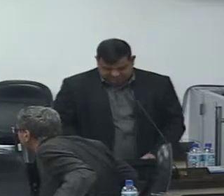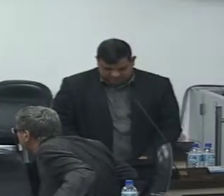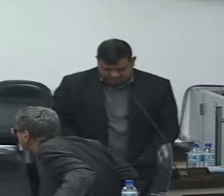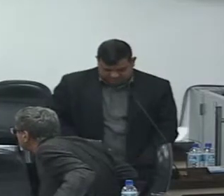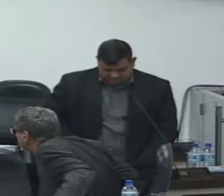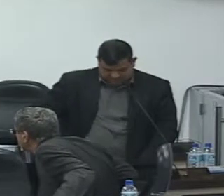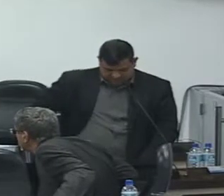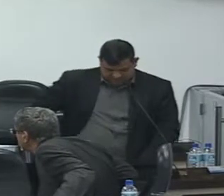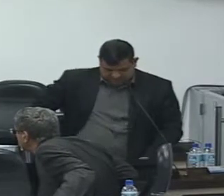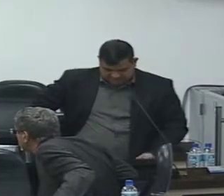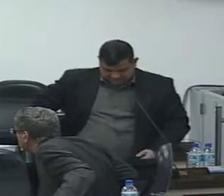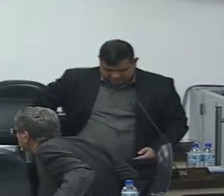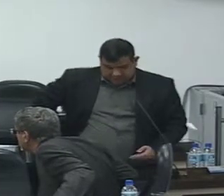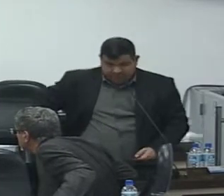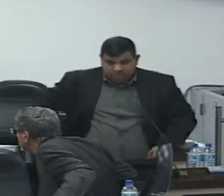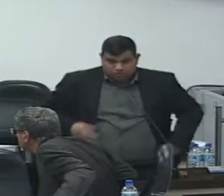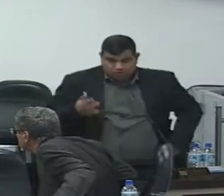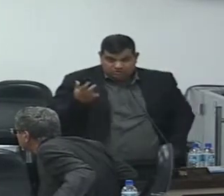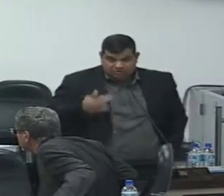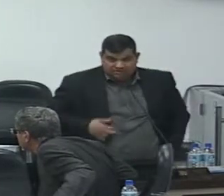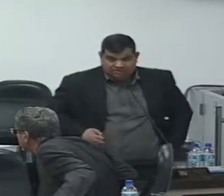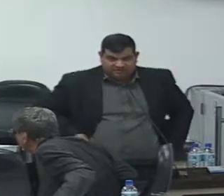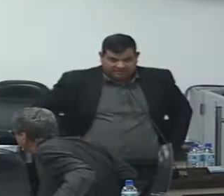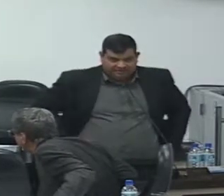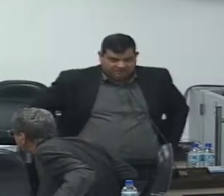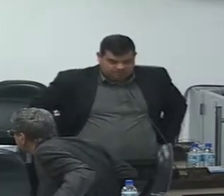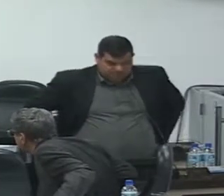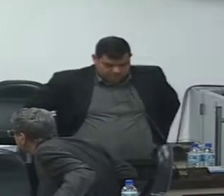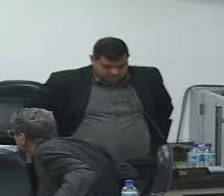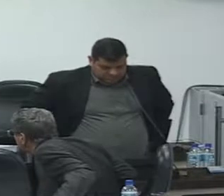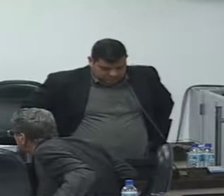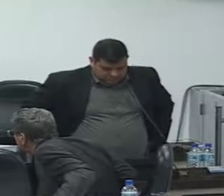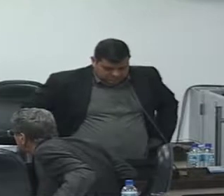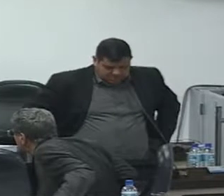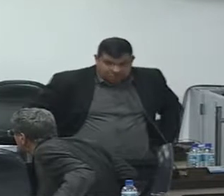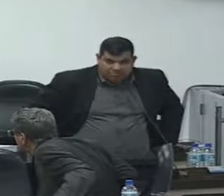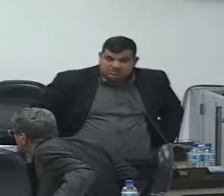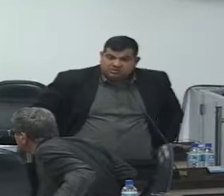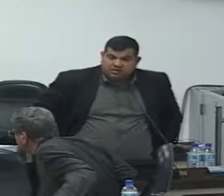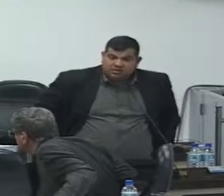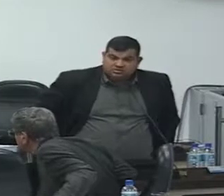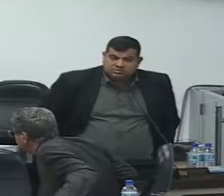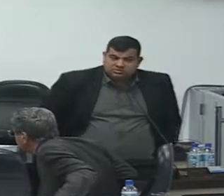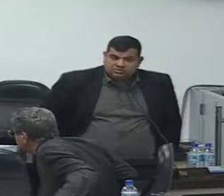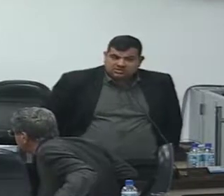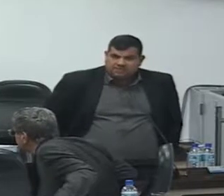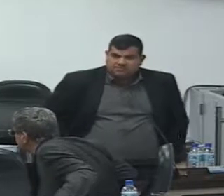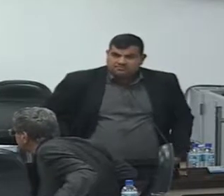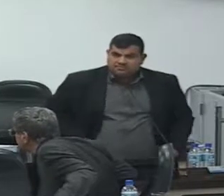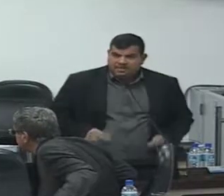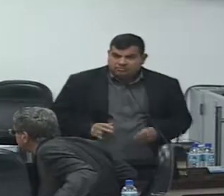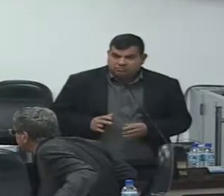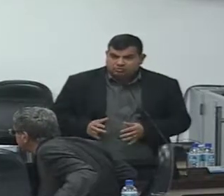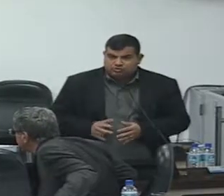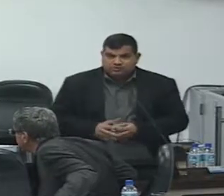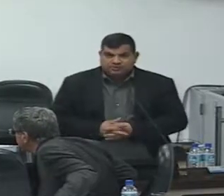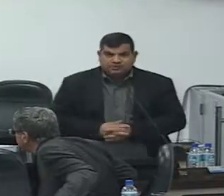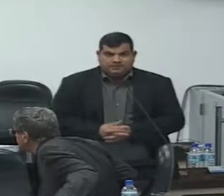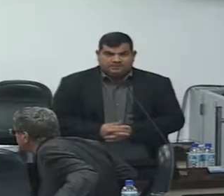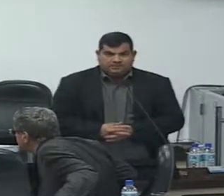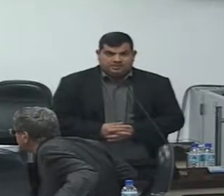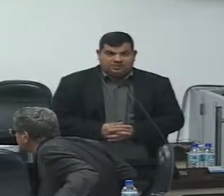aqueles que colocaram a posição aí. Eu sei que todos votaram favorável. Especialmente aos 3